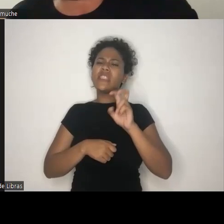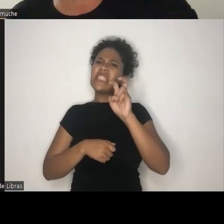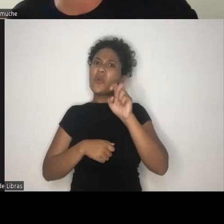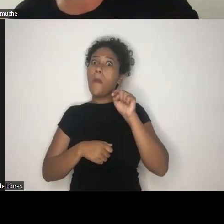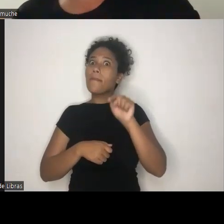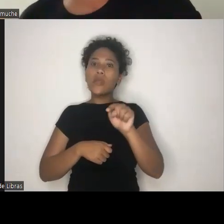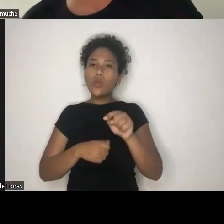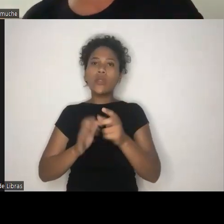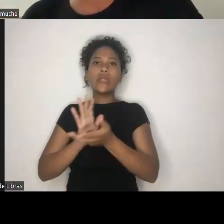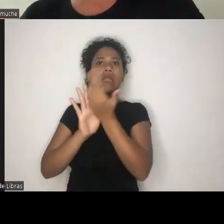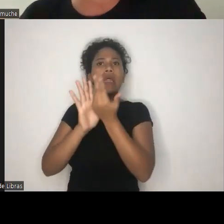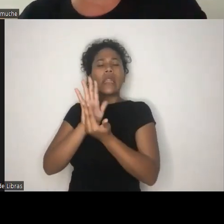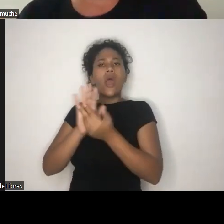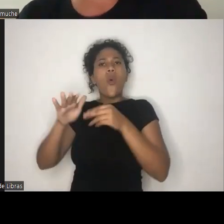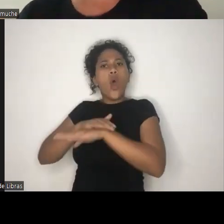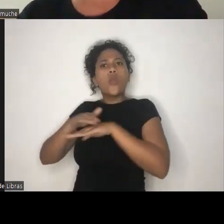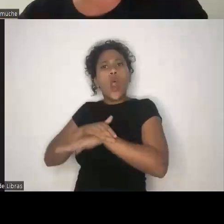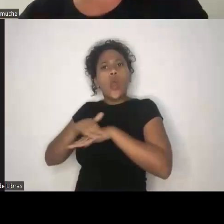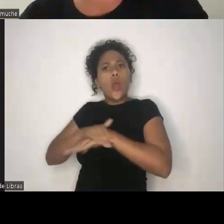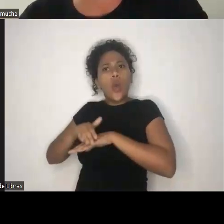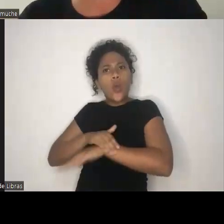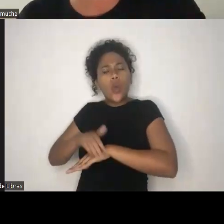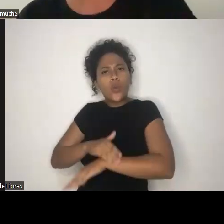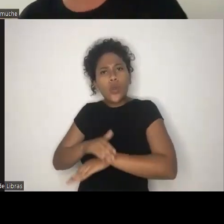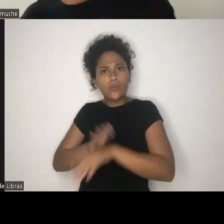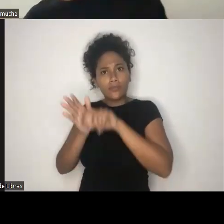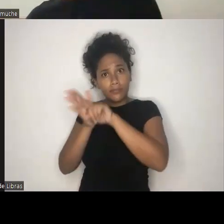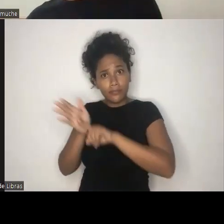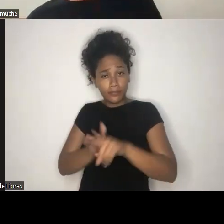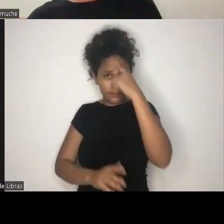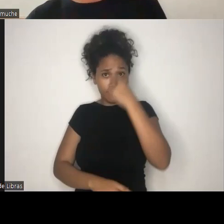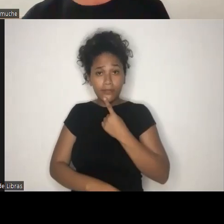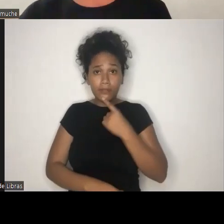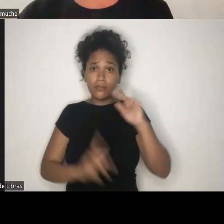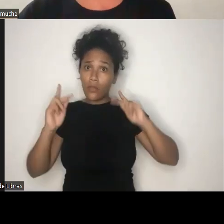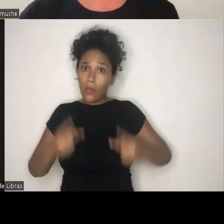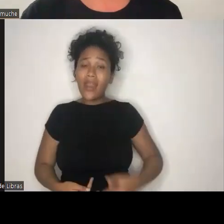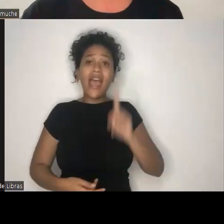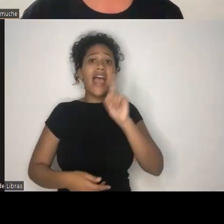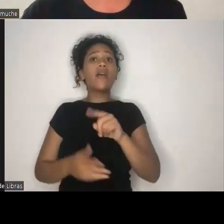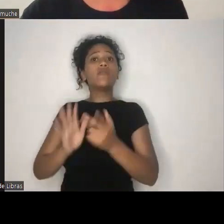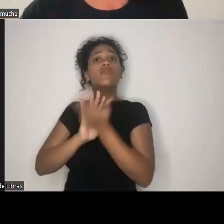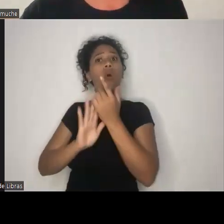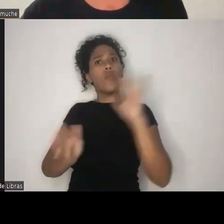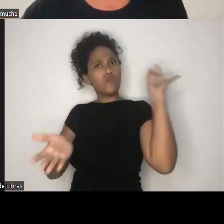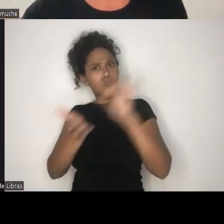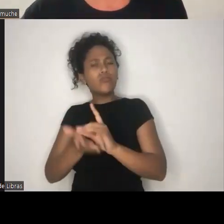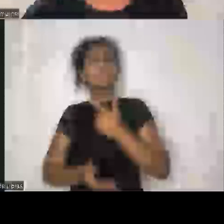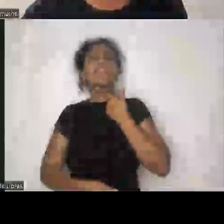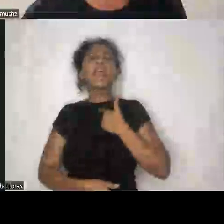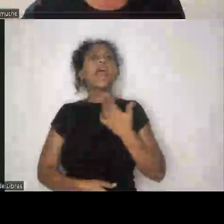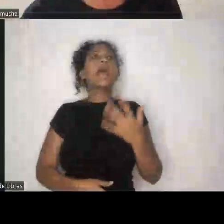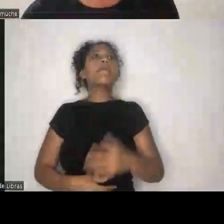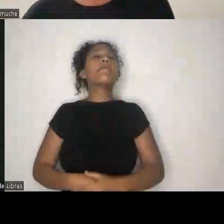guardados desses da pesquisa de figura humana que foram desenhos que eu queria realmente é